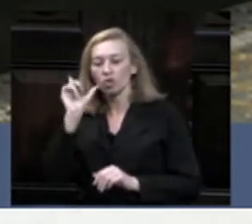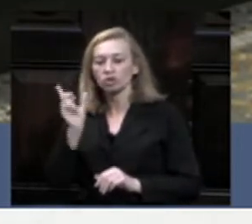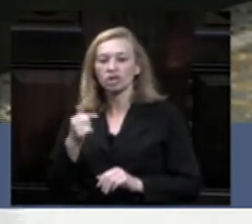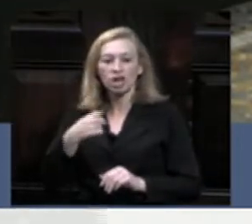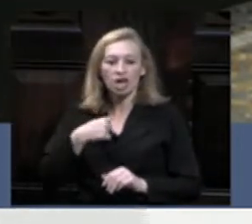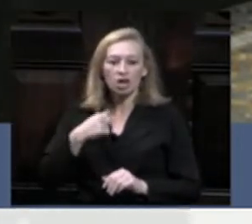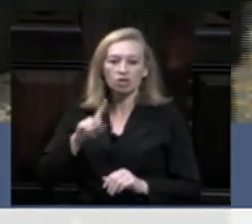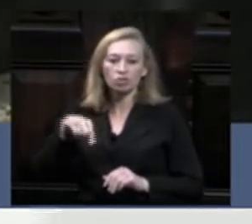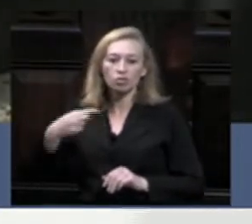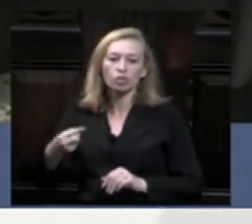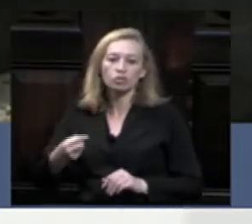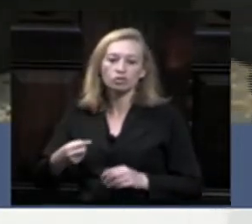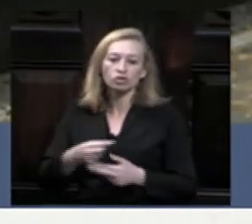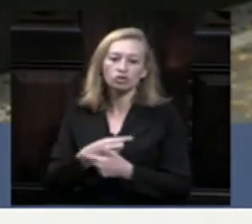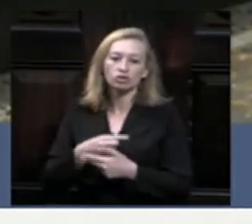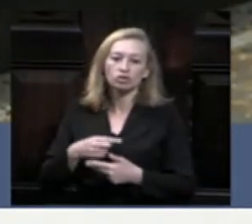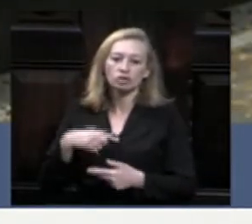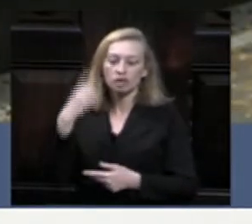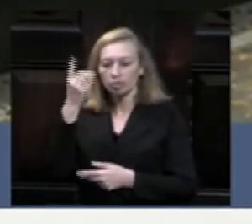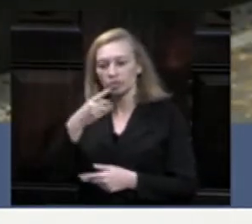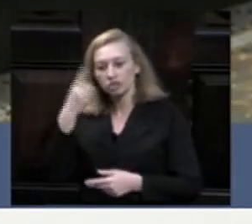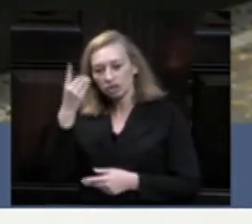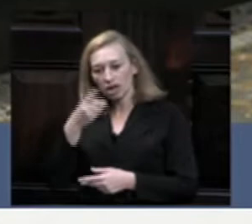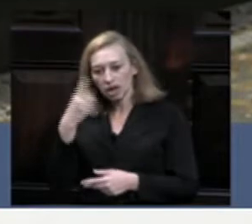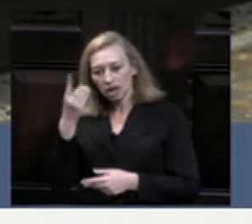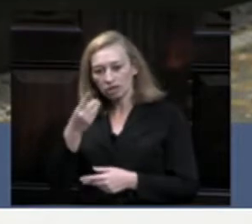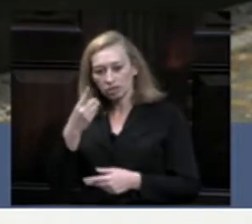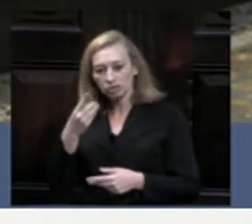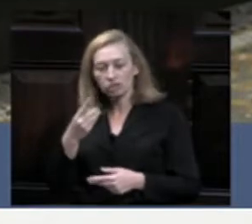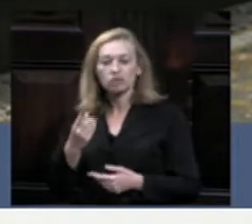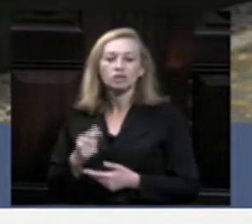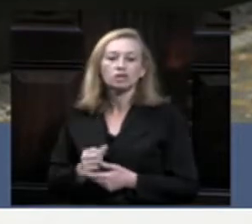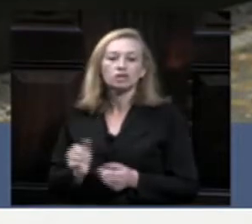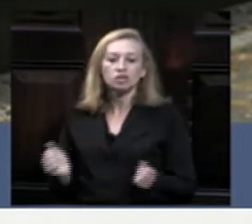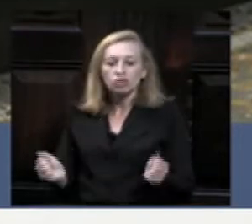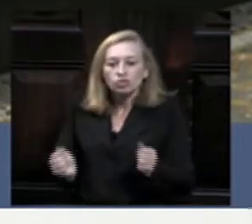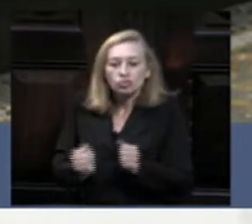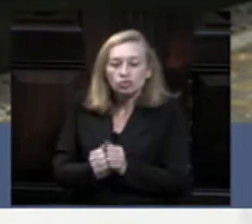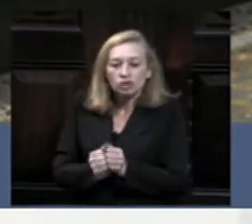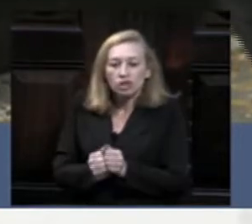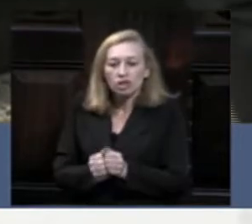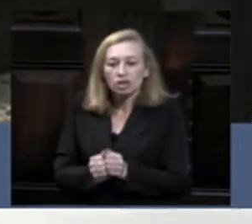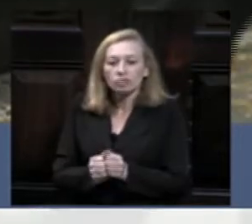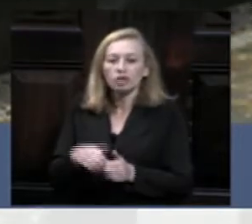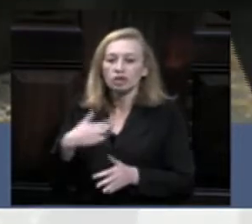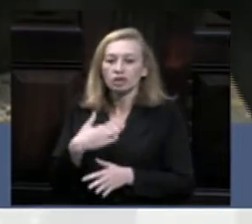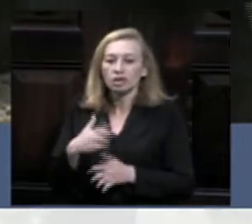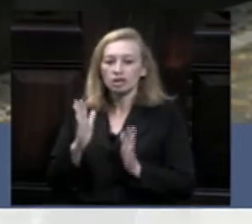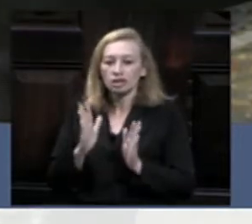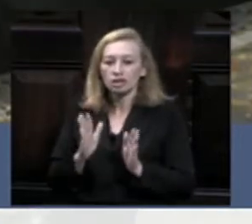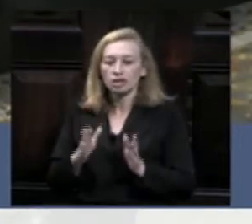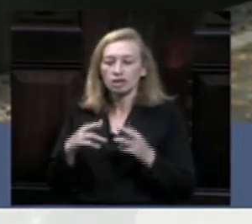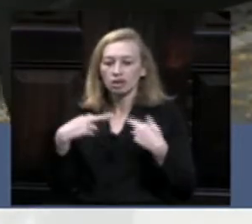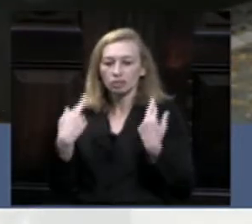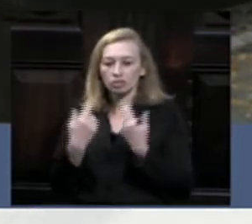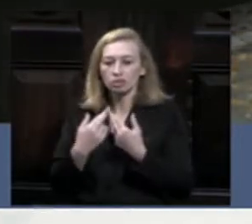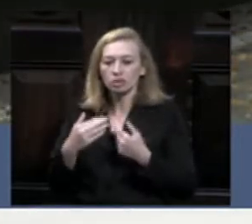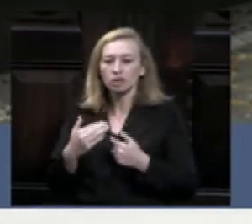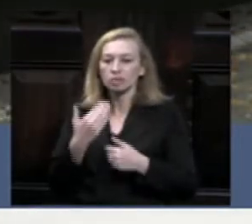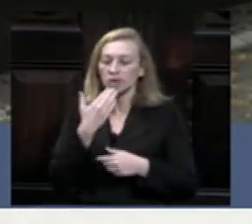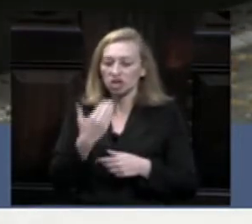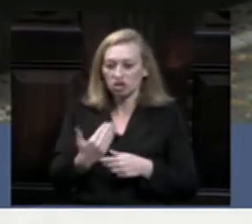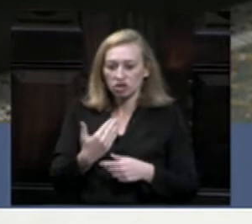Valdec Carneiro, deputado Carlos Mink, deputado Dionísio Lins, requeremos a Vossa Excelência a criação de uma comissão